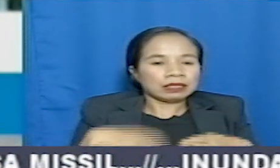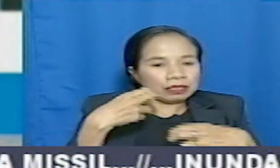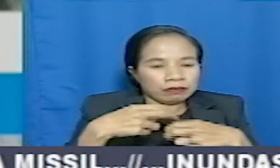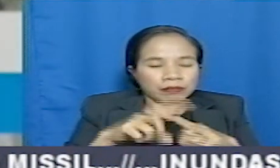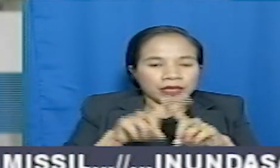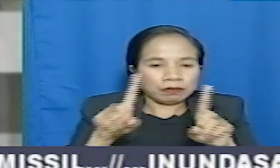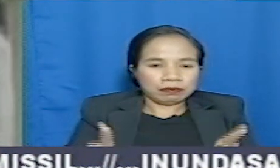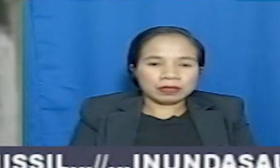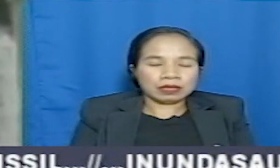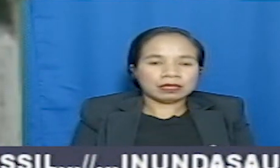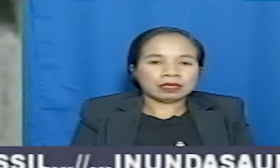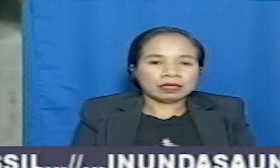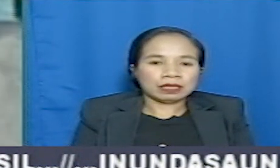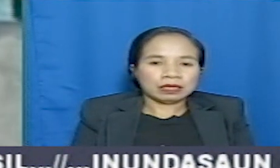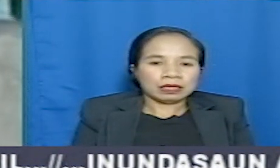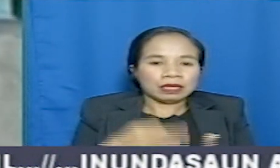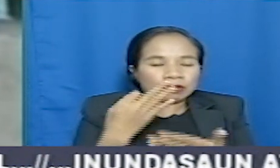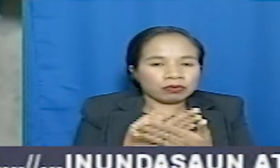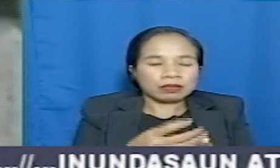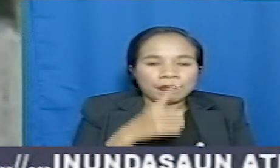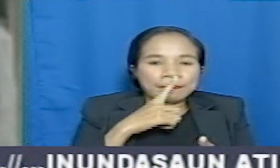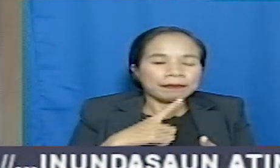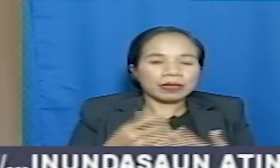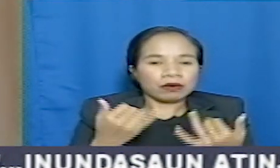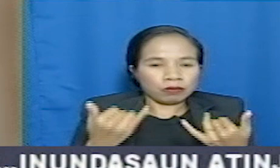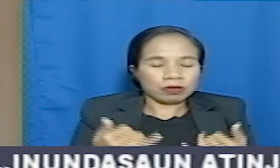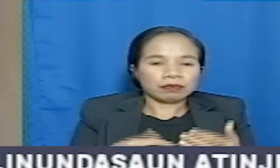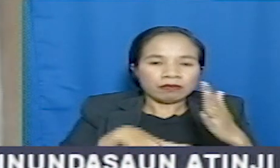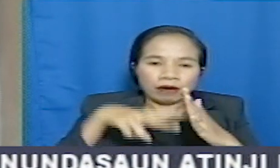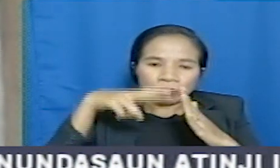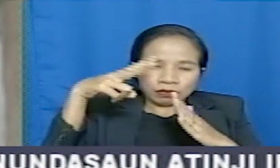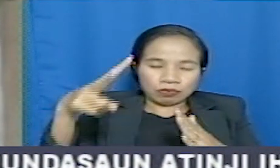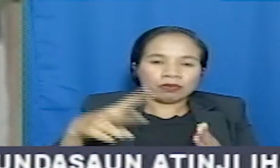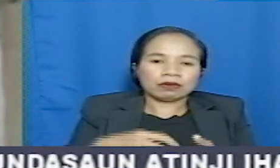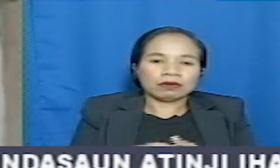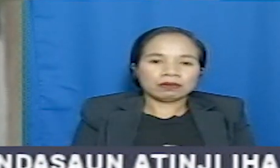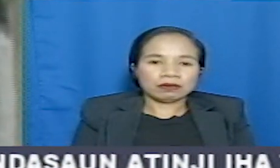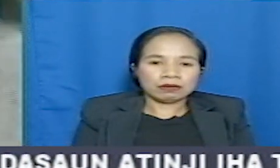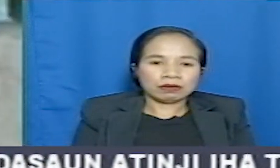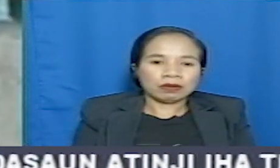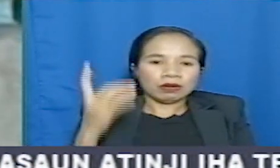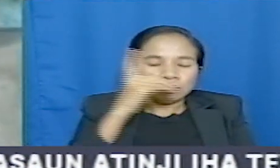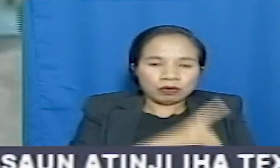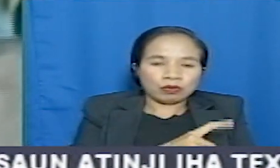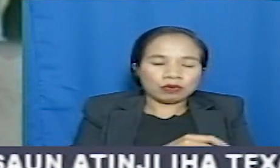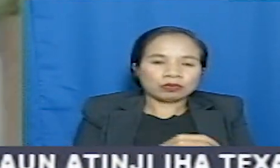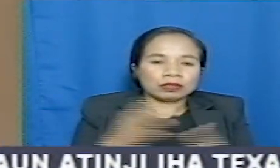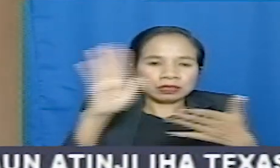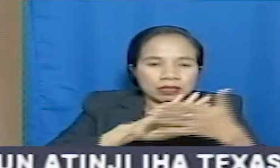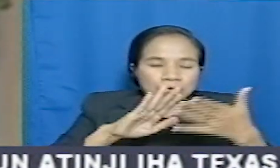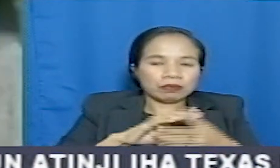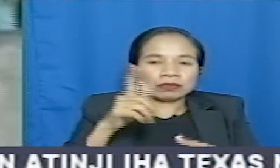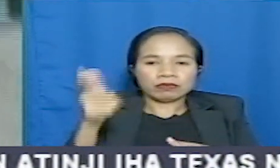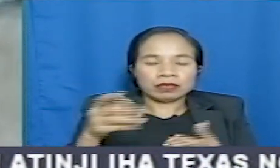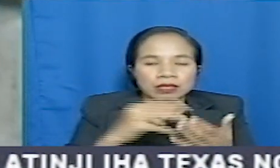be ini ni osami yang neloi nami sinti maka valor ya lorong ko mora sang ginte be mai be